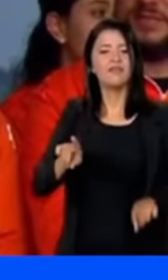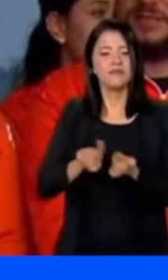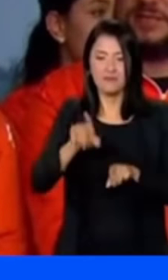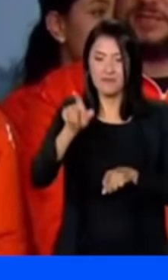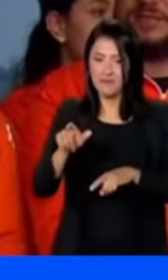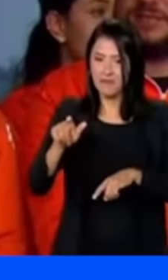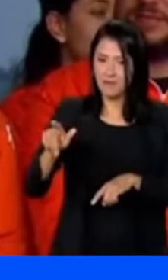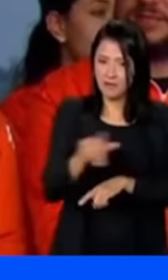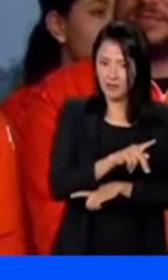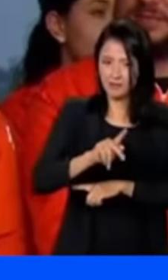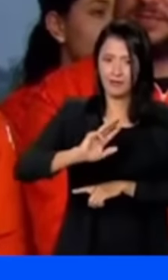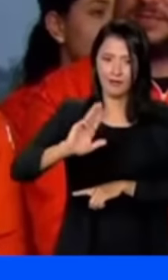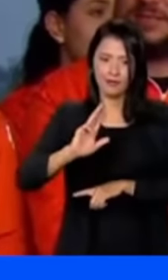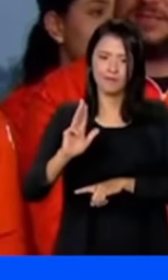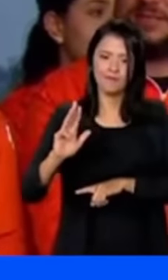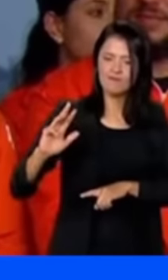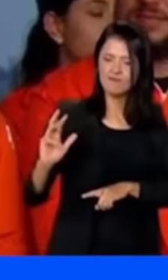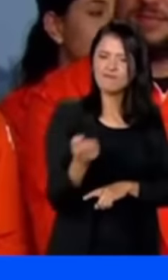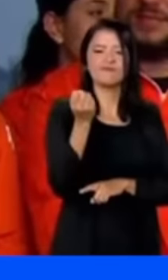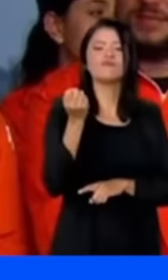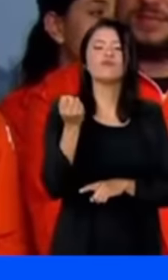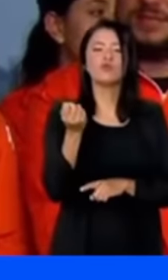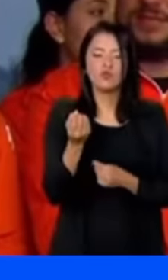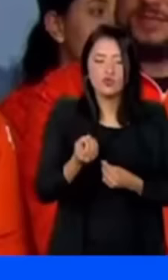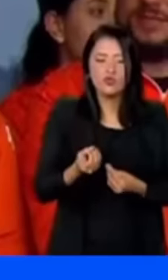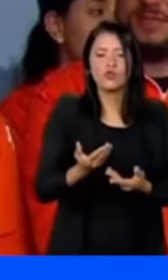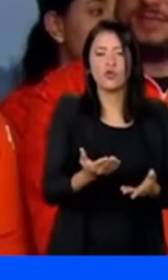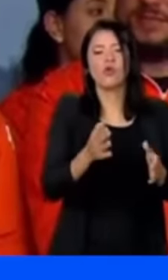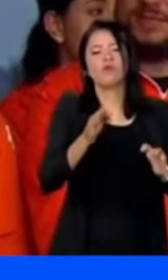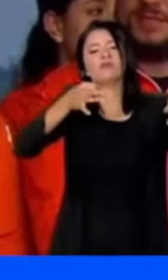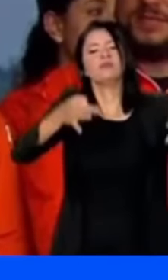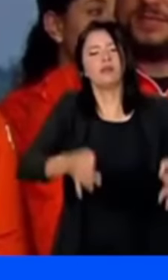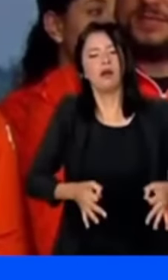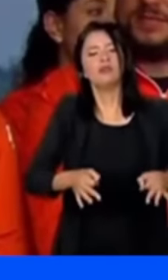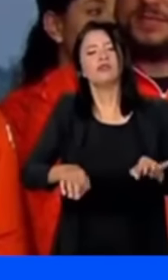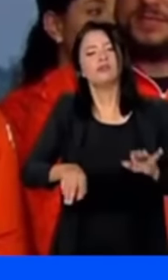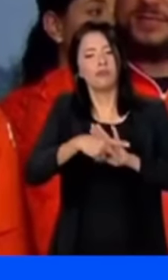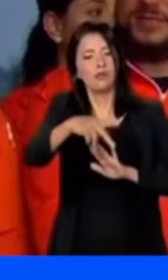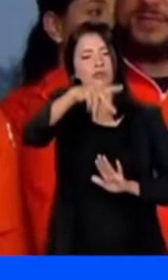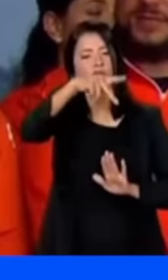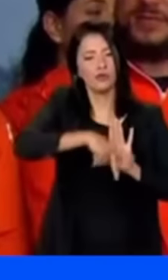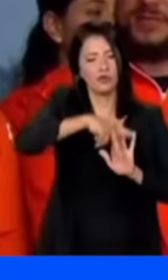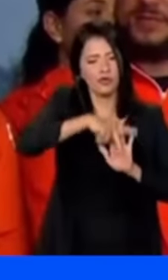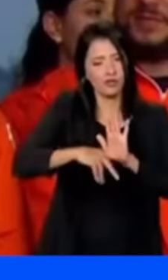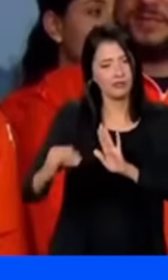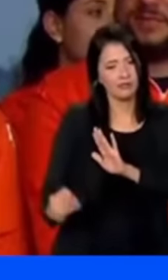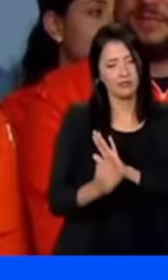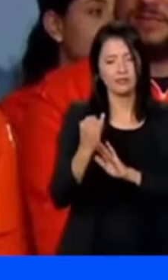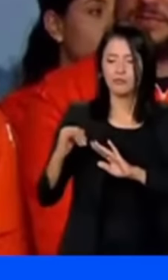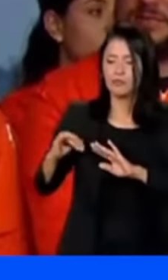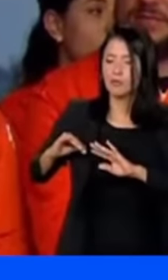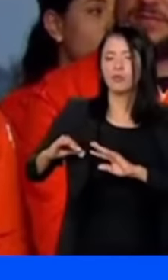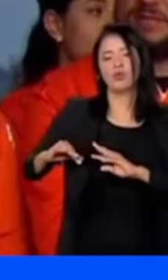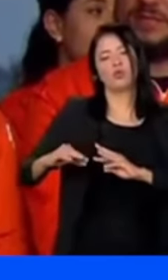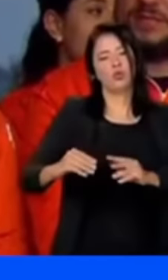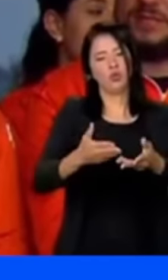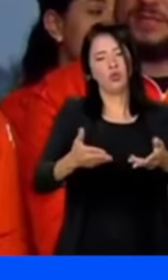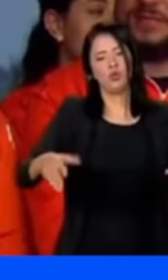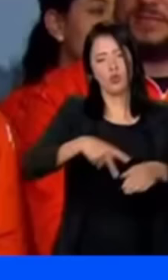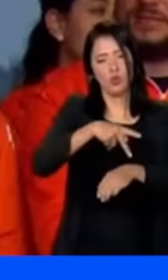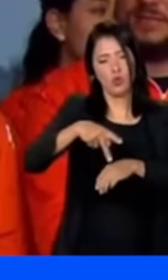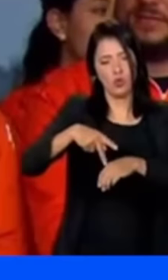Lula resgatou a dignidade e projetos importantes para toda a